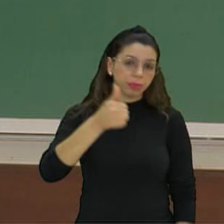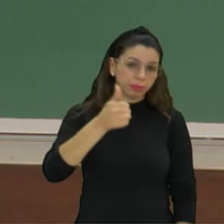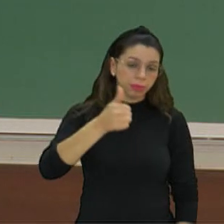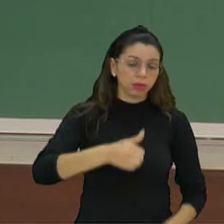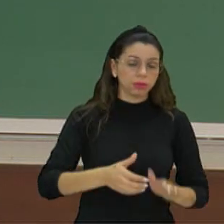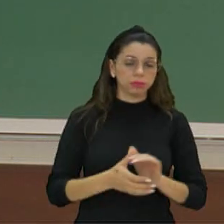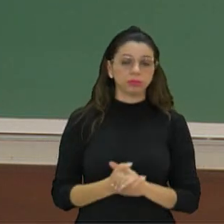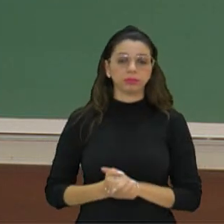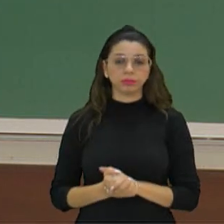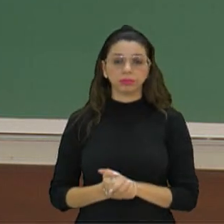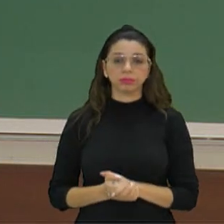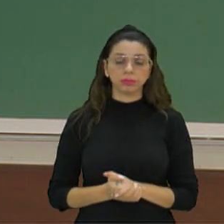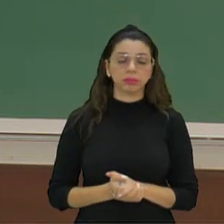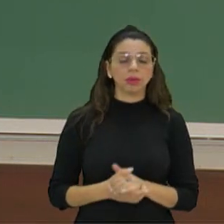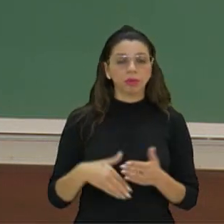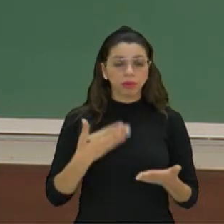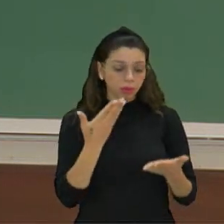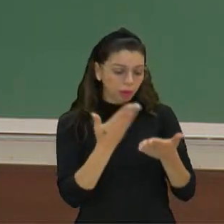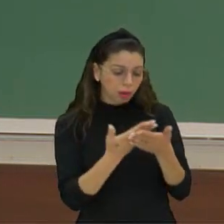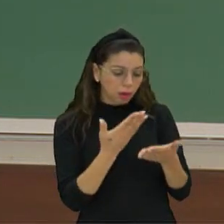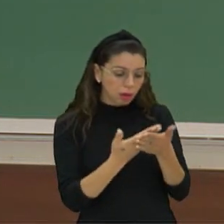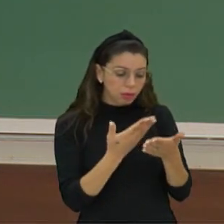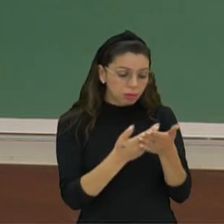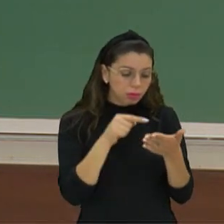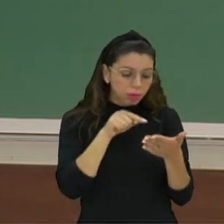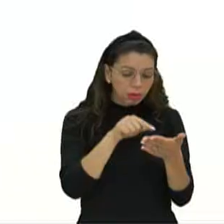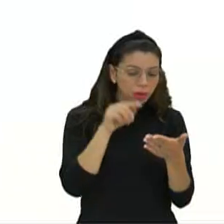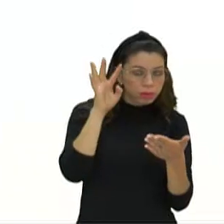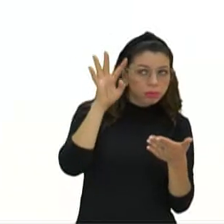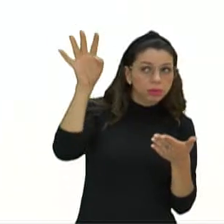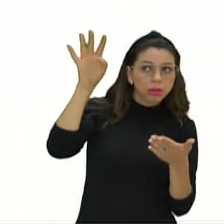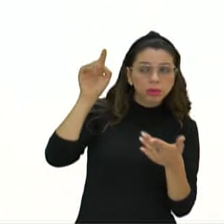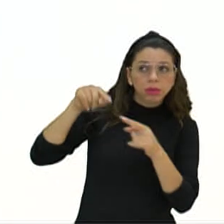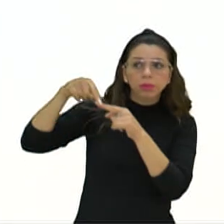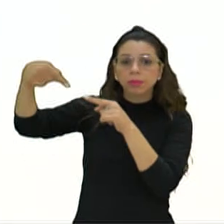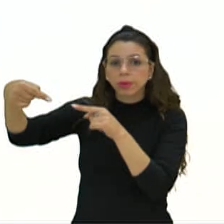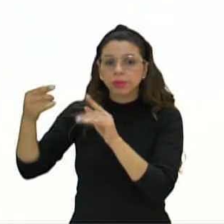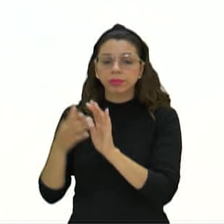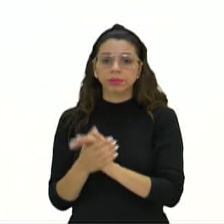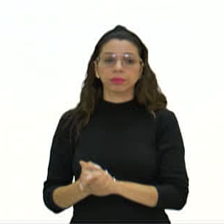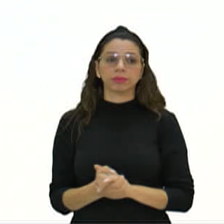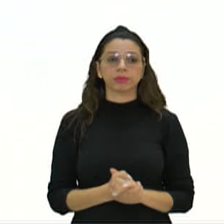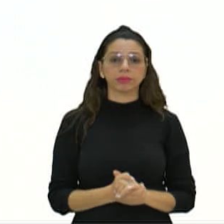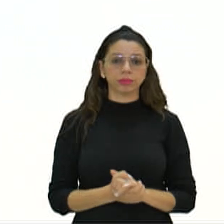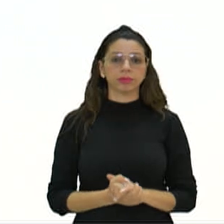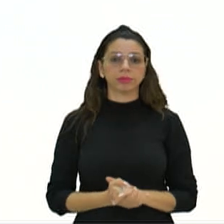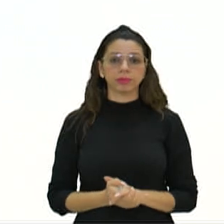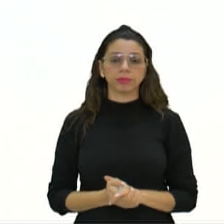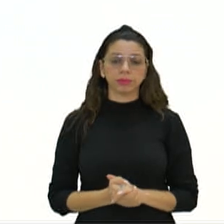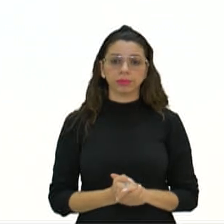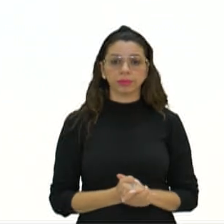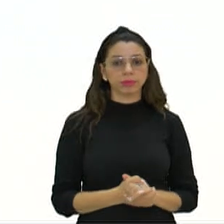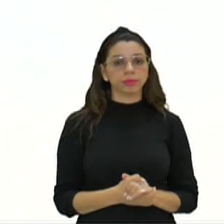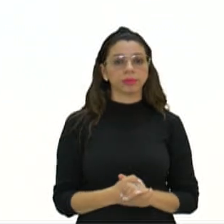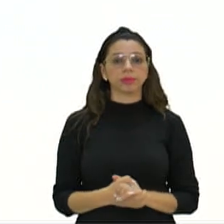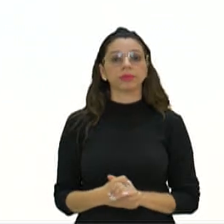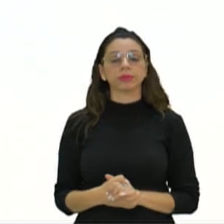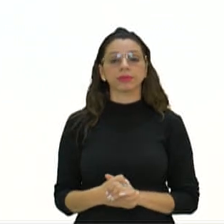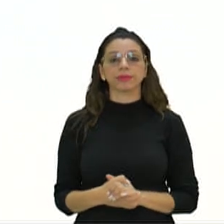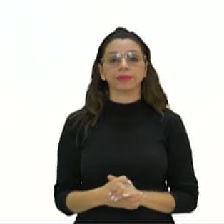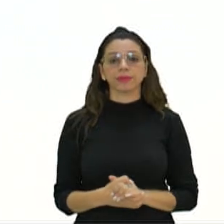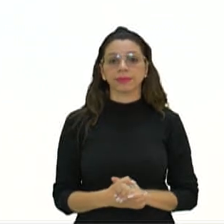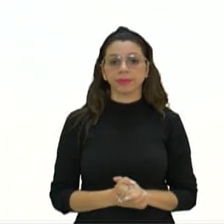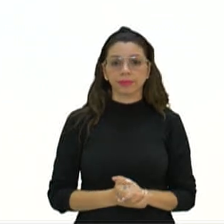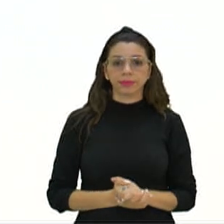num outro momento ele está lembrando da aula. Daí ele diz assim, ó, the teacher said that the history of